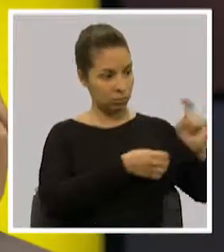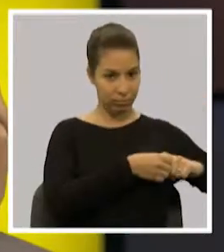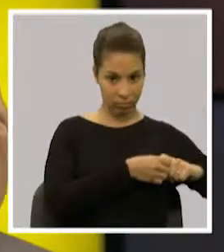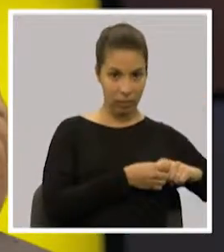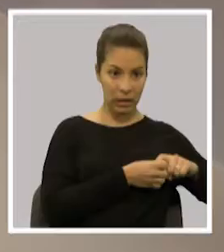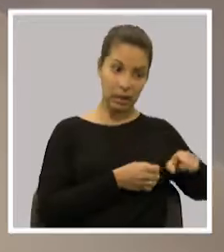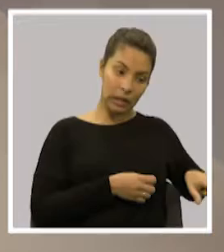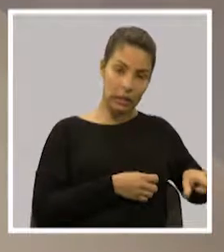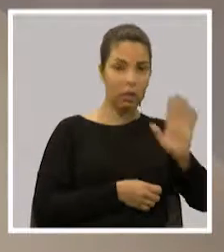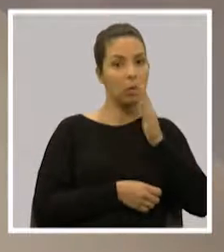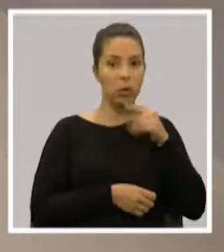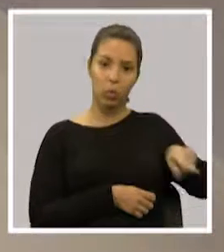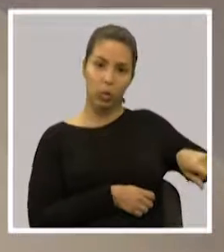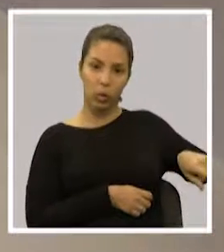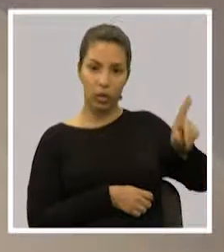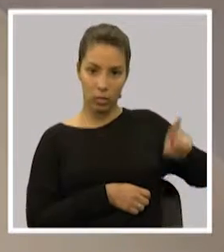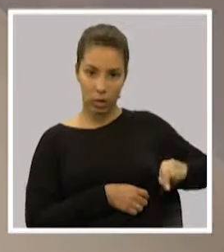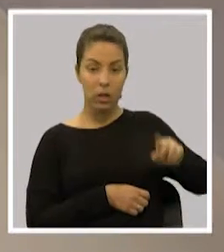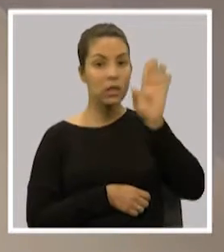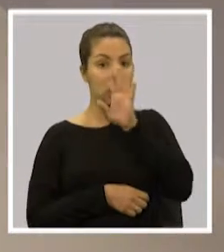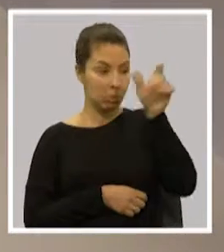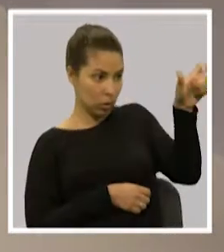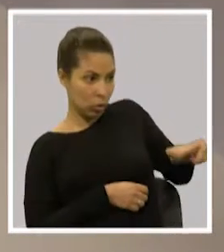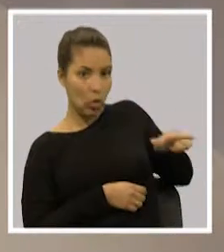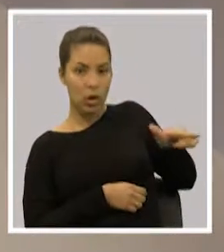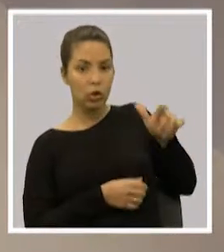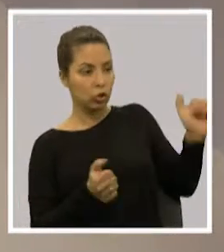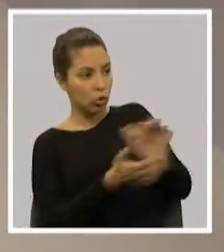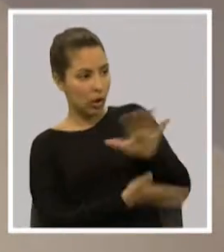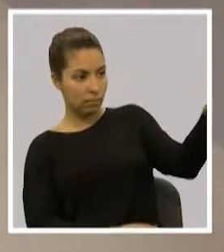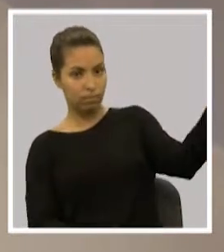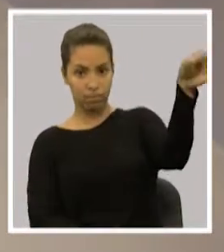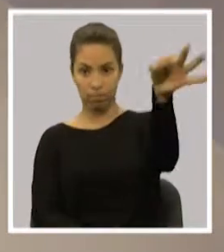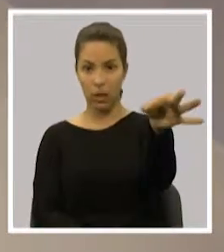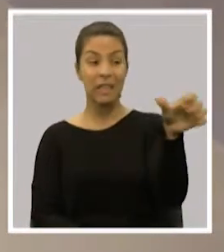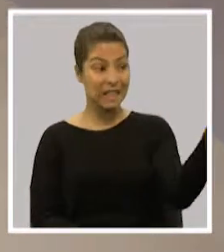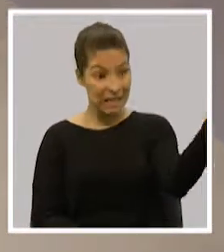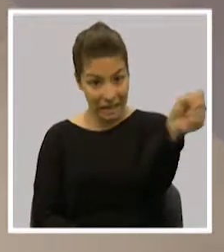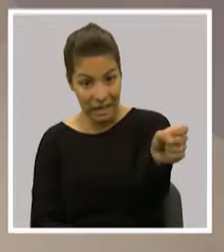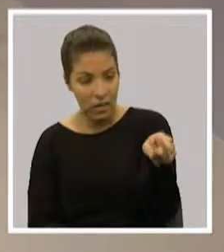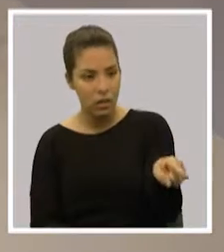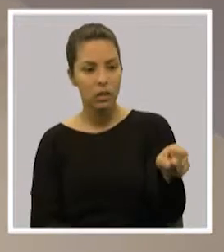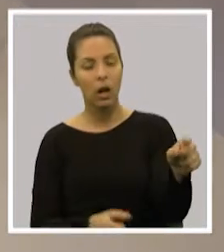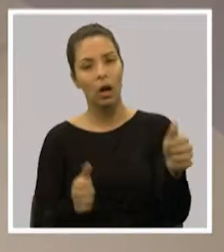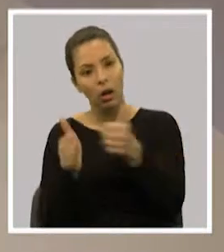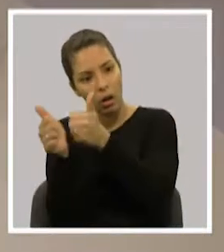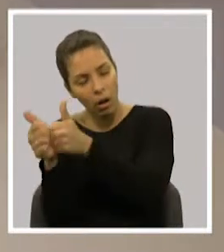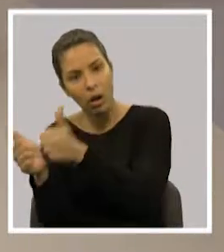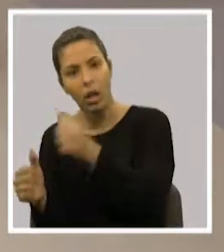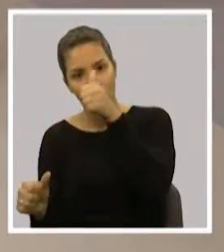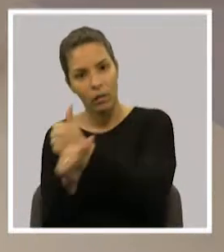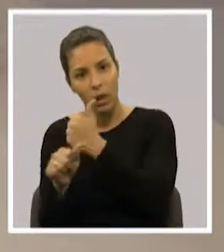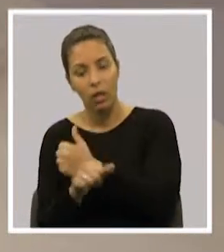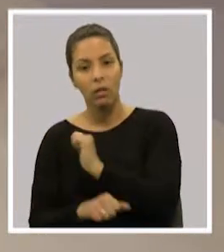trabalhamos. Se decidem que um determinado jornalista passa a acompanhar com alguma regularidade a atividade do Papa e da